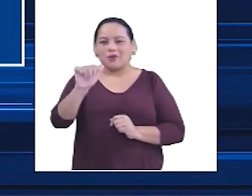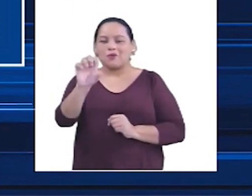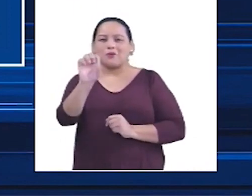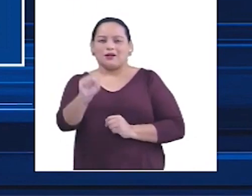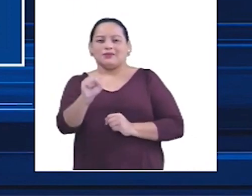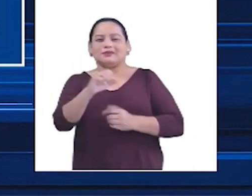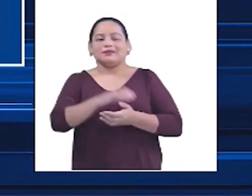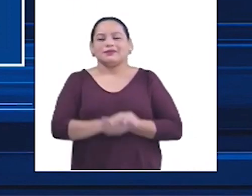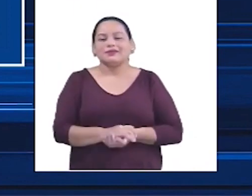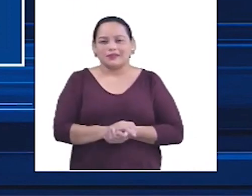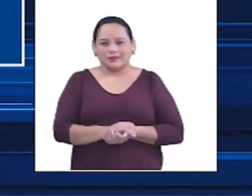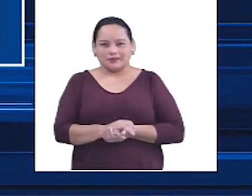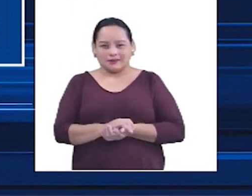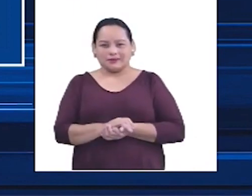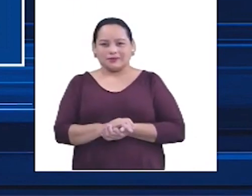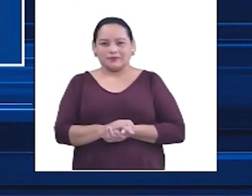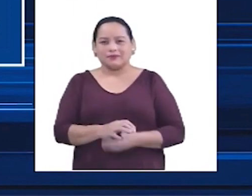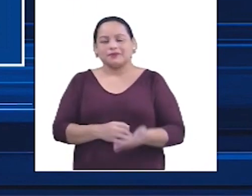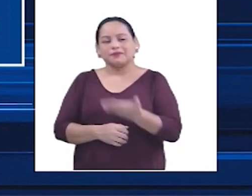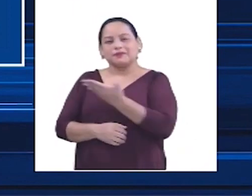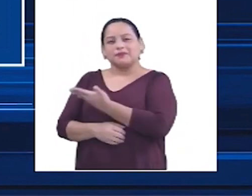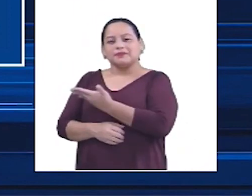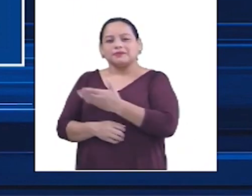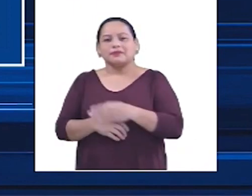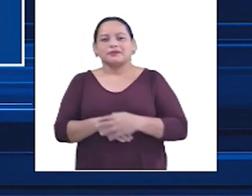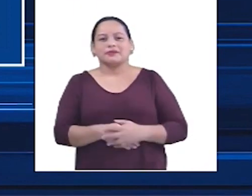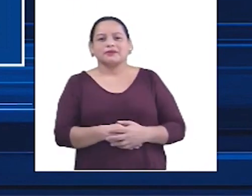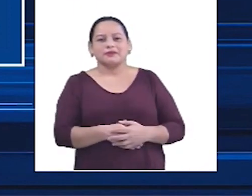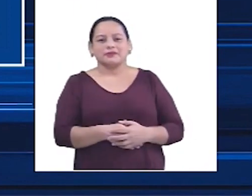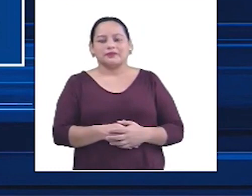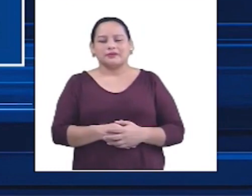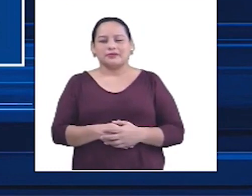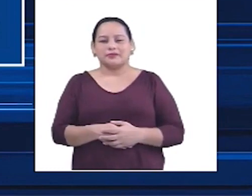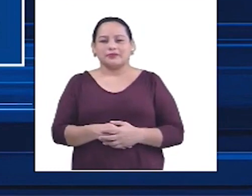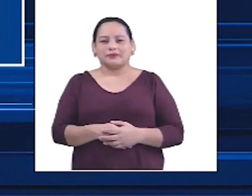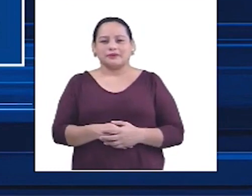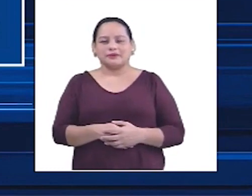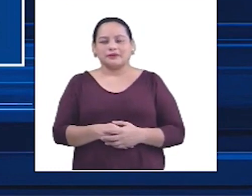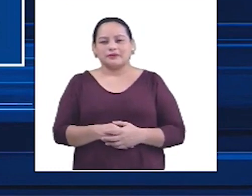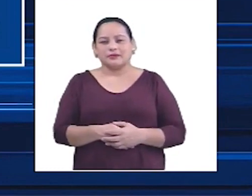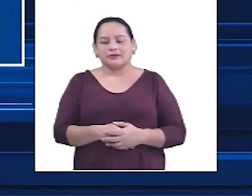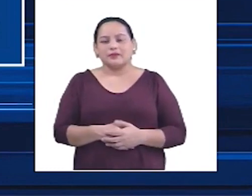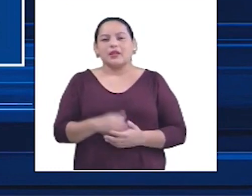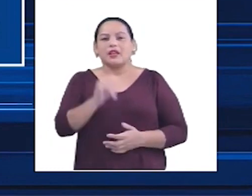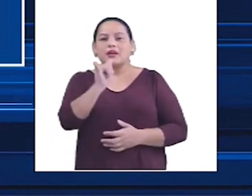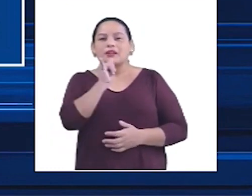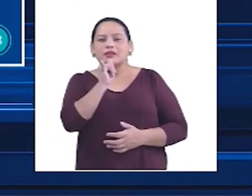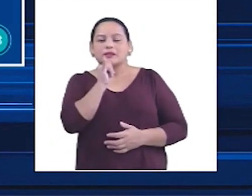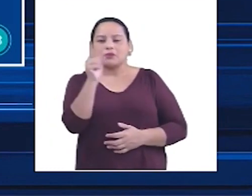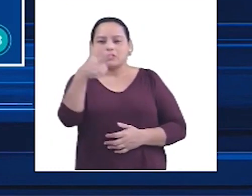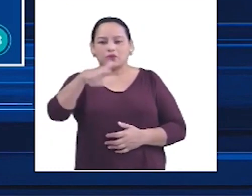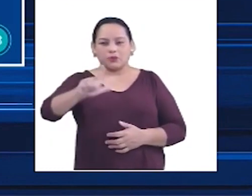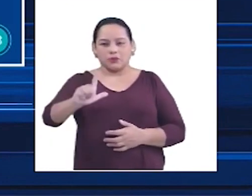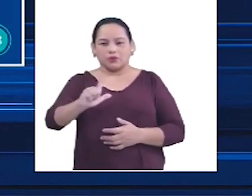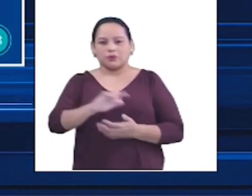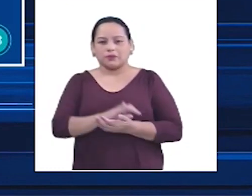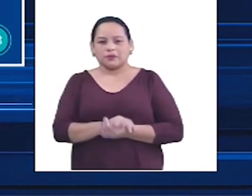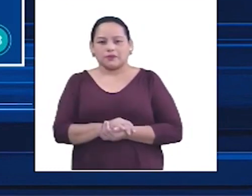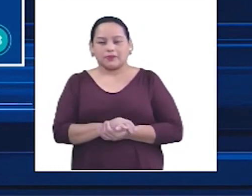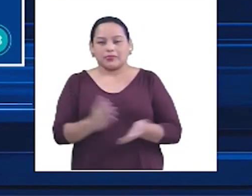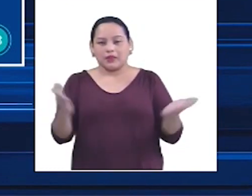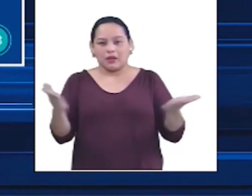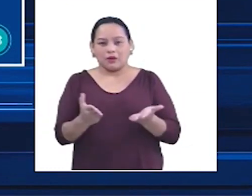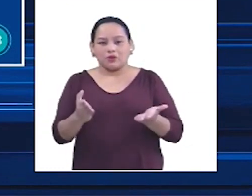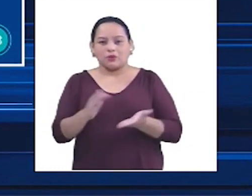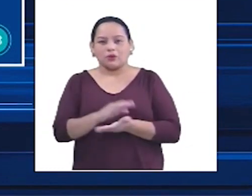the first European to sight Guyana during his third voyage. Outro exemplo. Agora com o